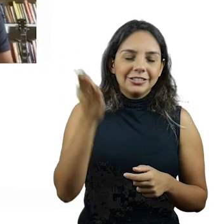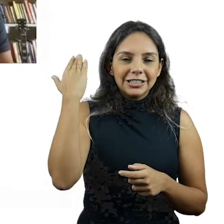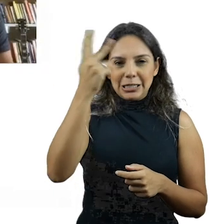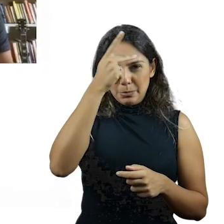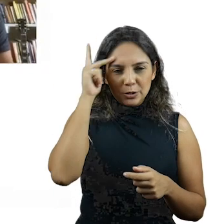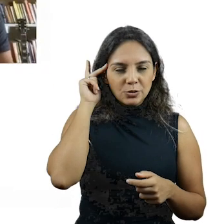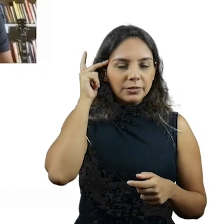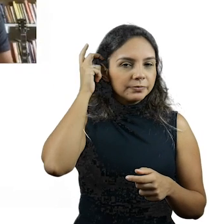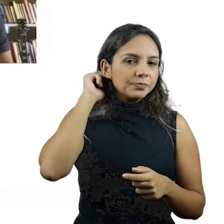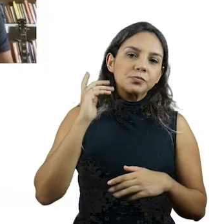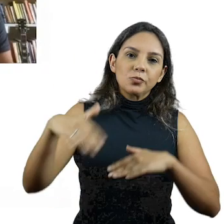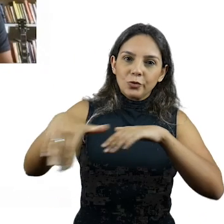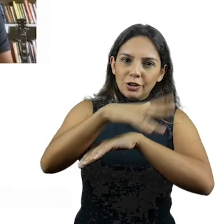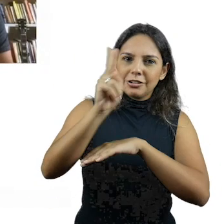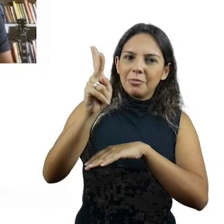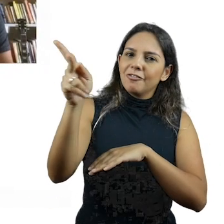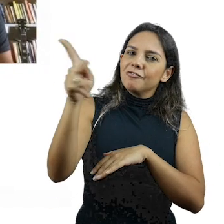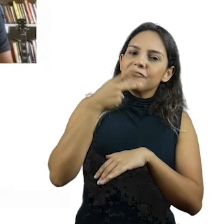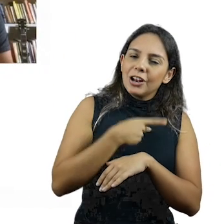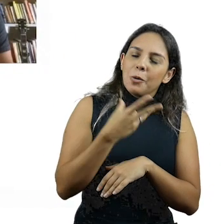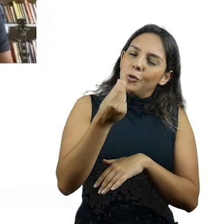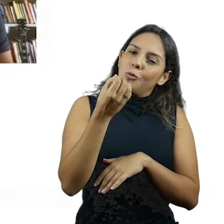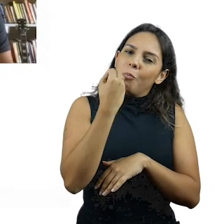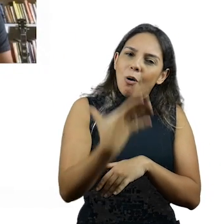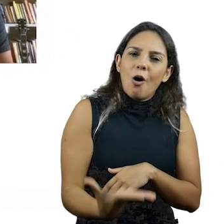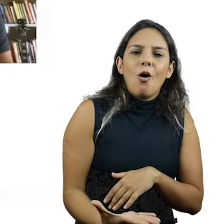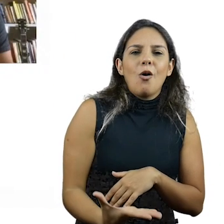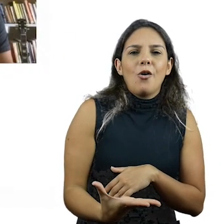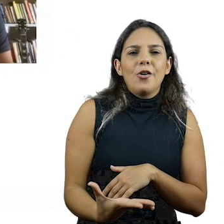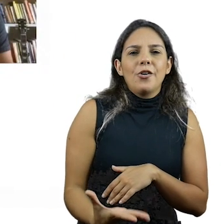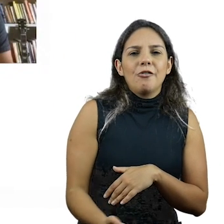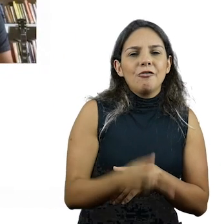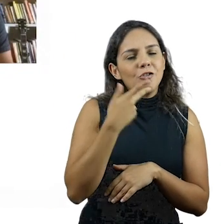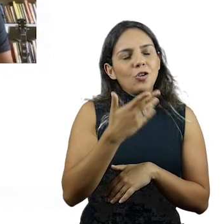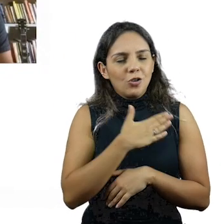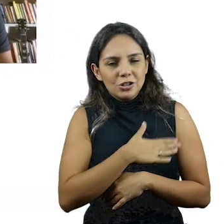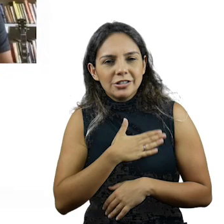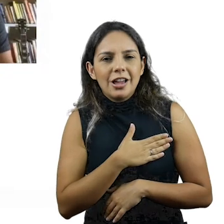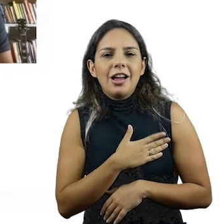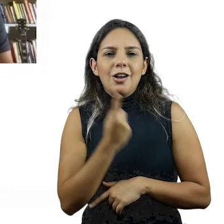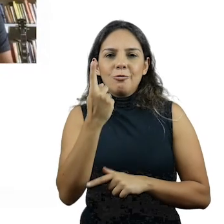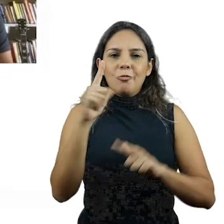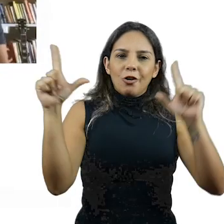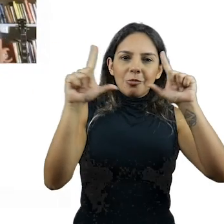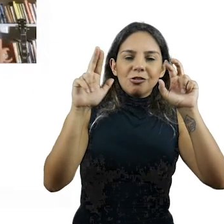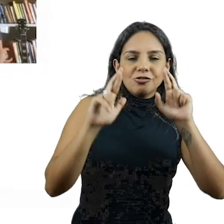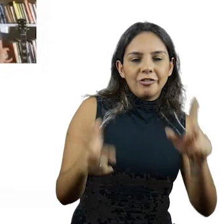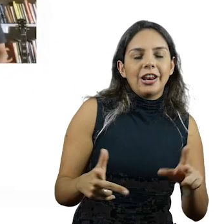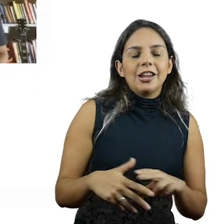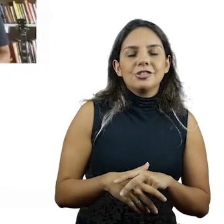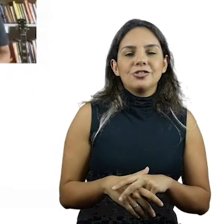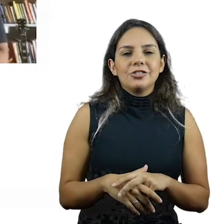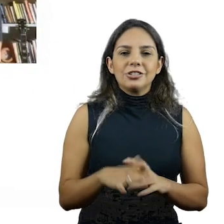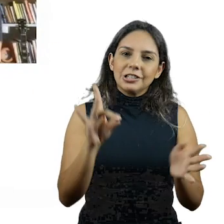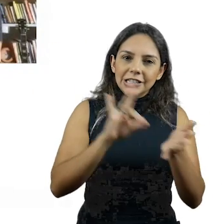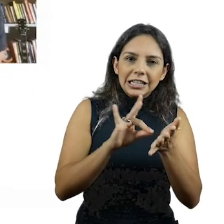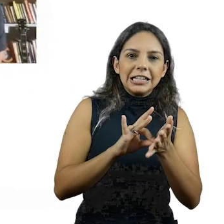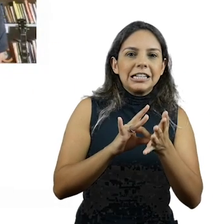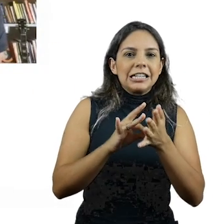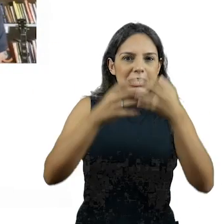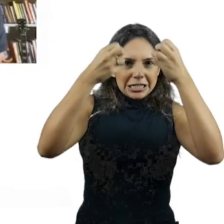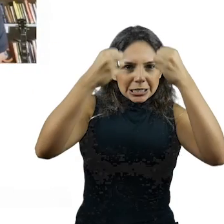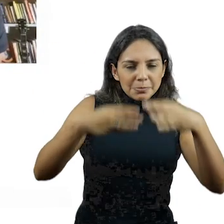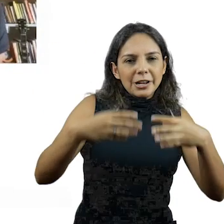me elogiavam muito, diziam que gostavam, que era um programa diferente, né, que realmente instruía com uma visão diferente,